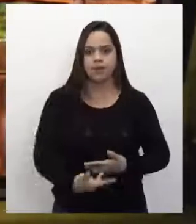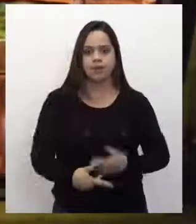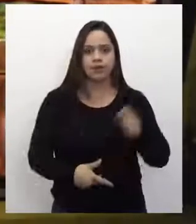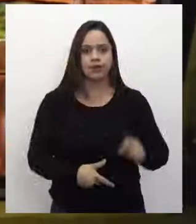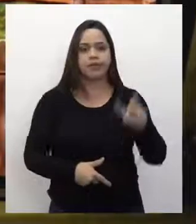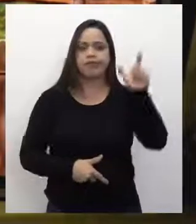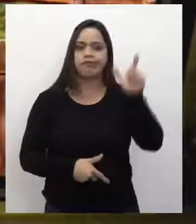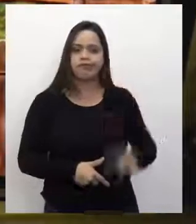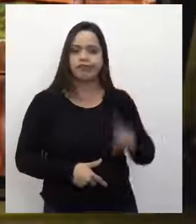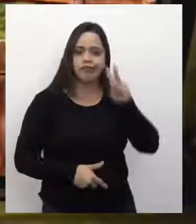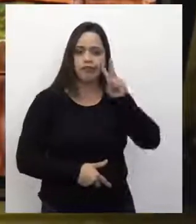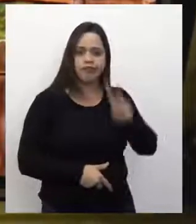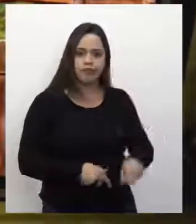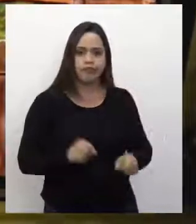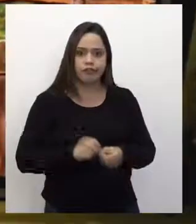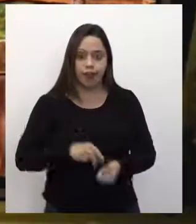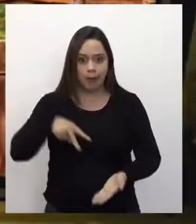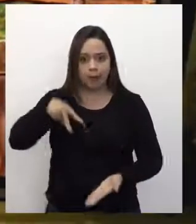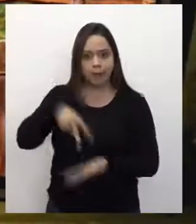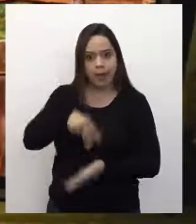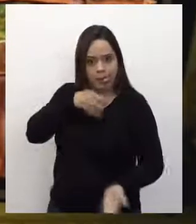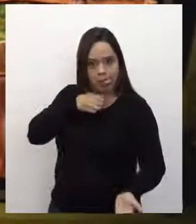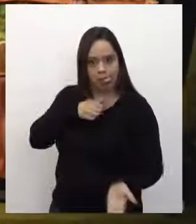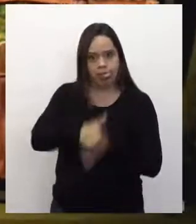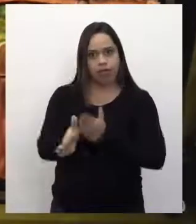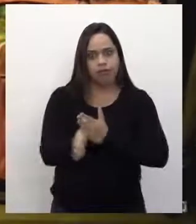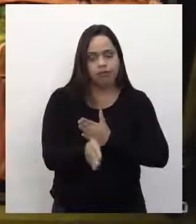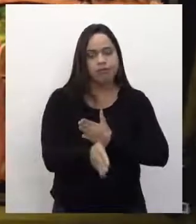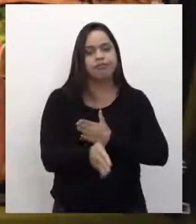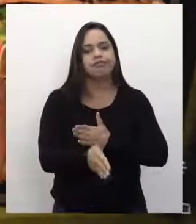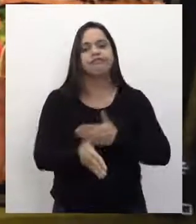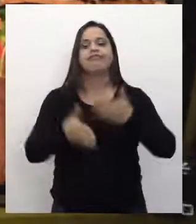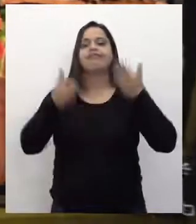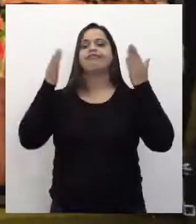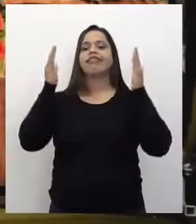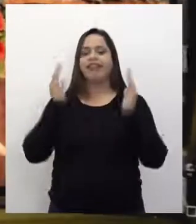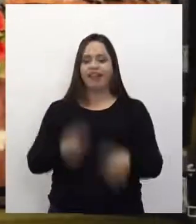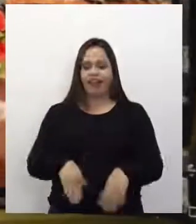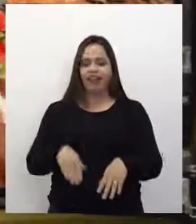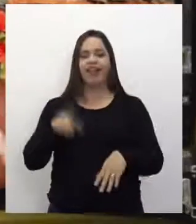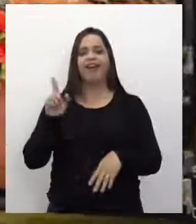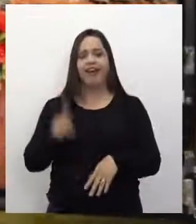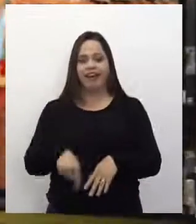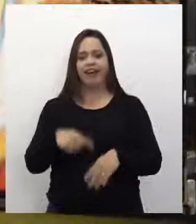com trabuco pôs o velho pra correr. É, boi!